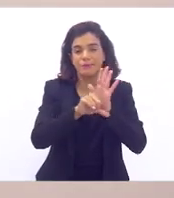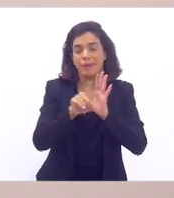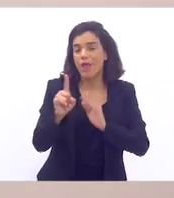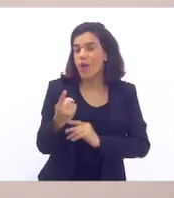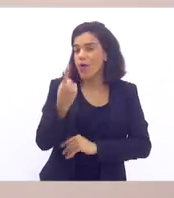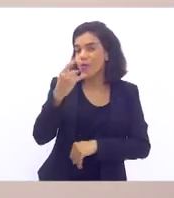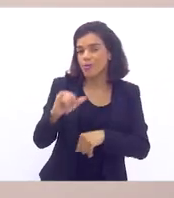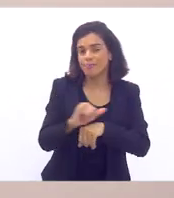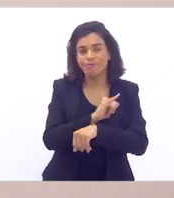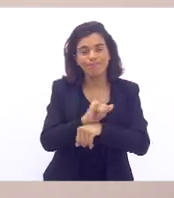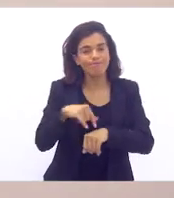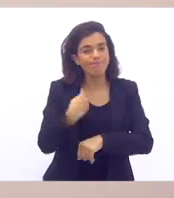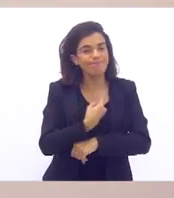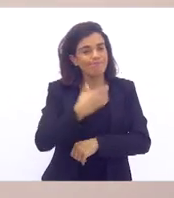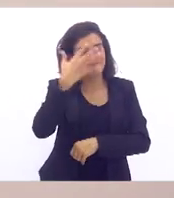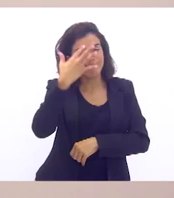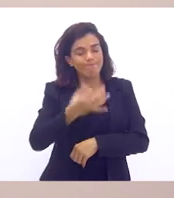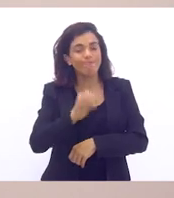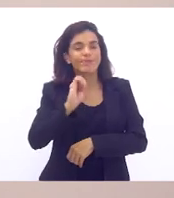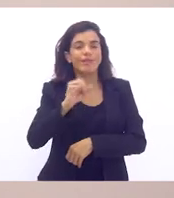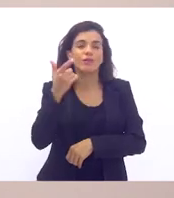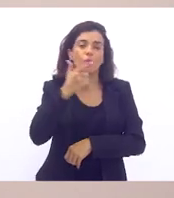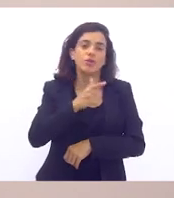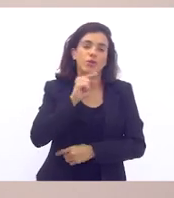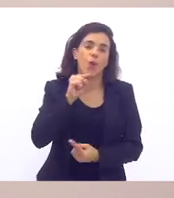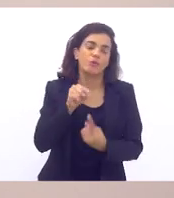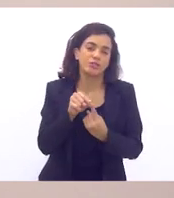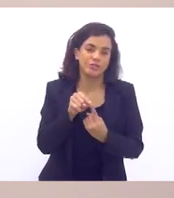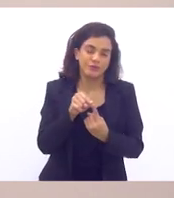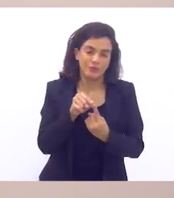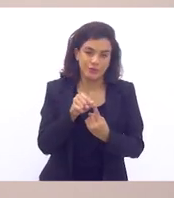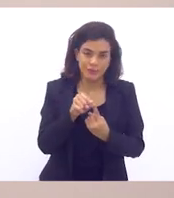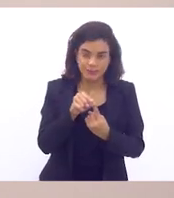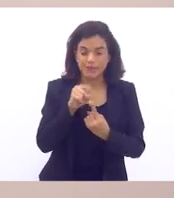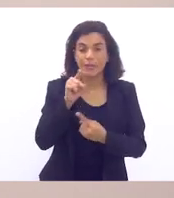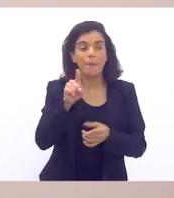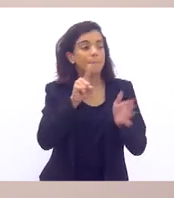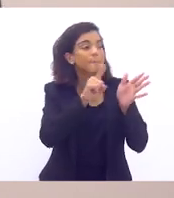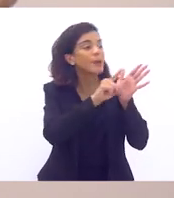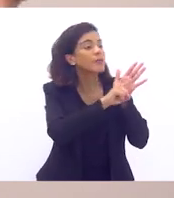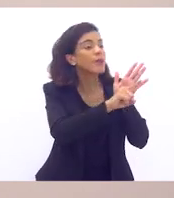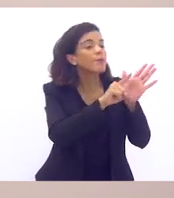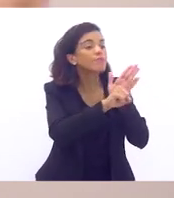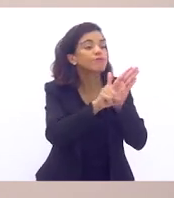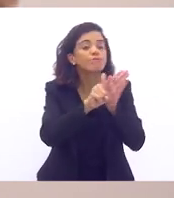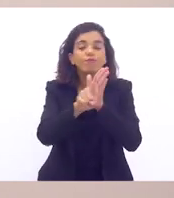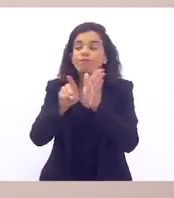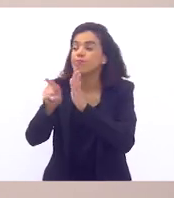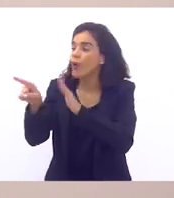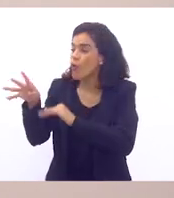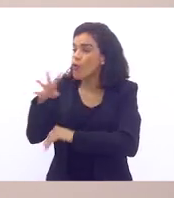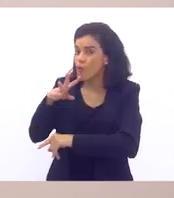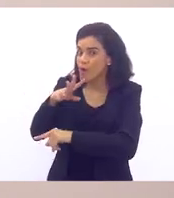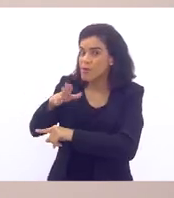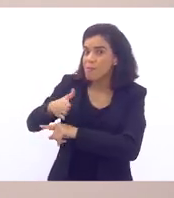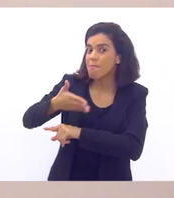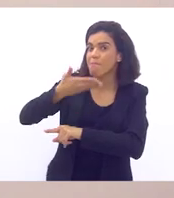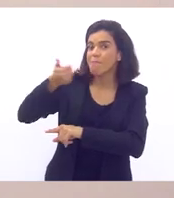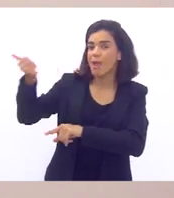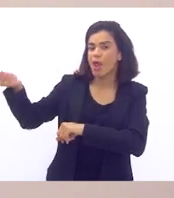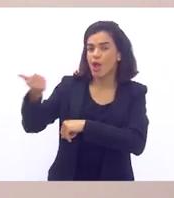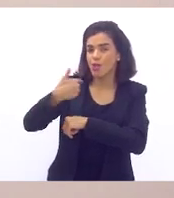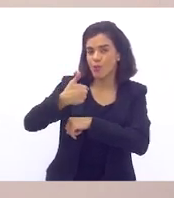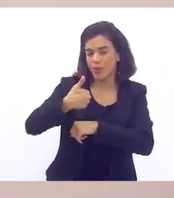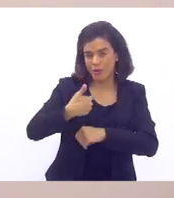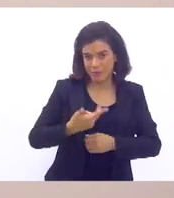da gente entender de verdade se a gente atingir o objetivo é perguntar para todos que conhecem melhor aquilo que nós ainda